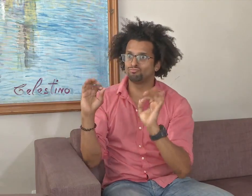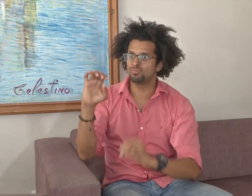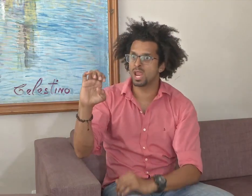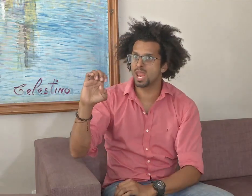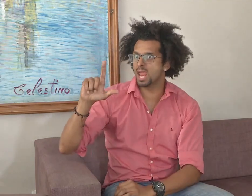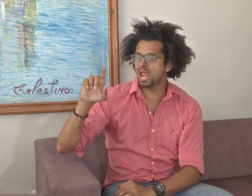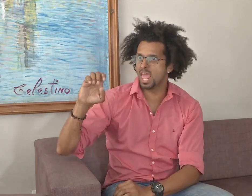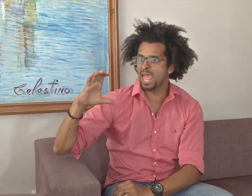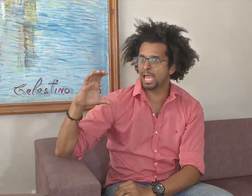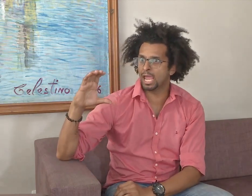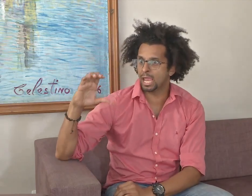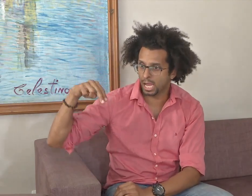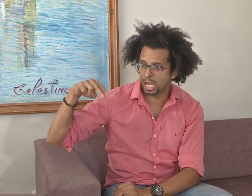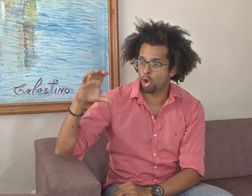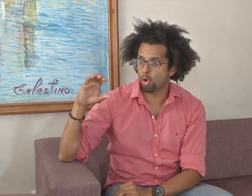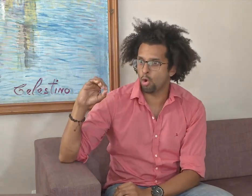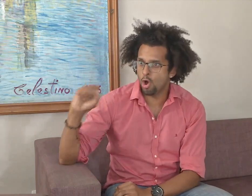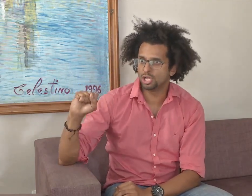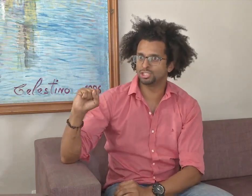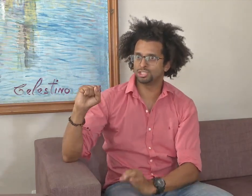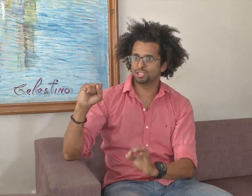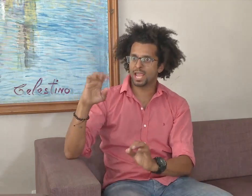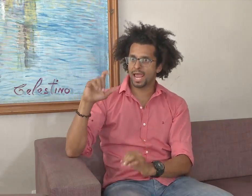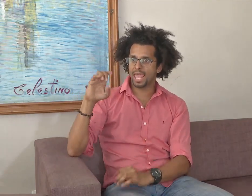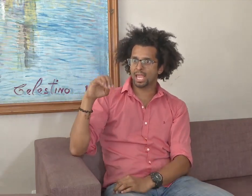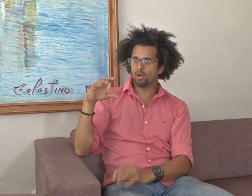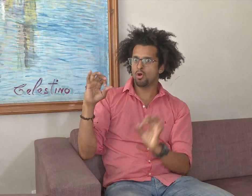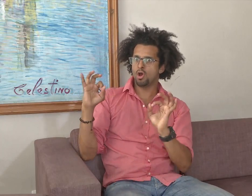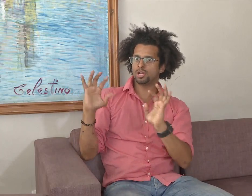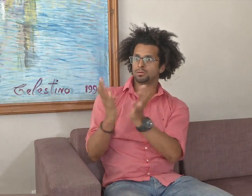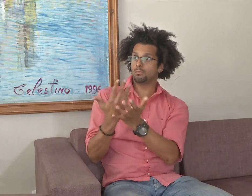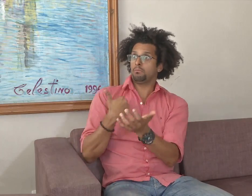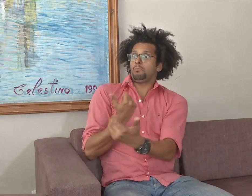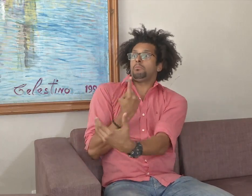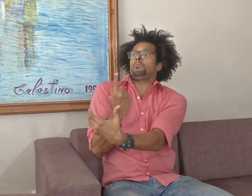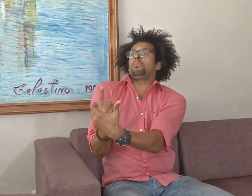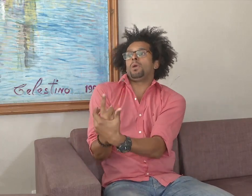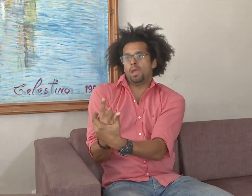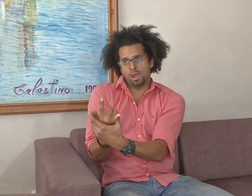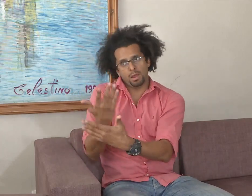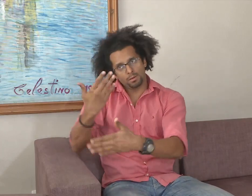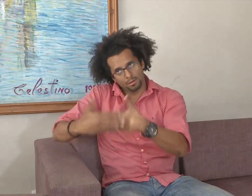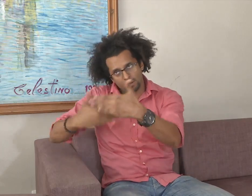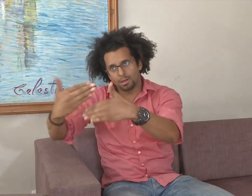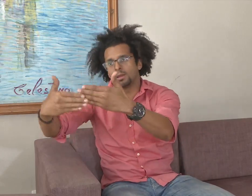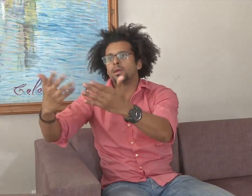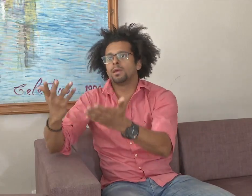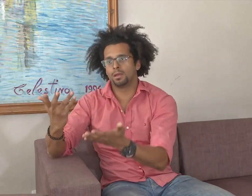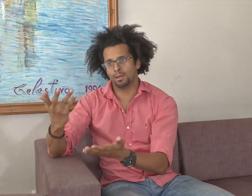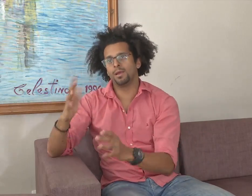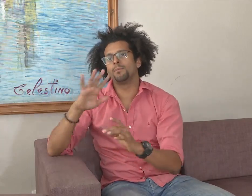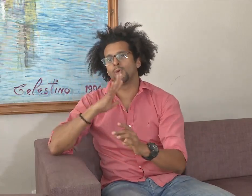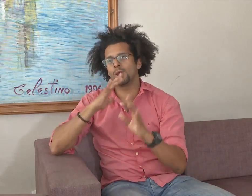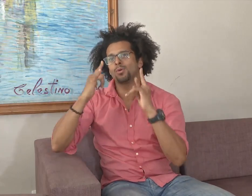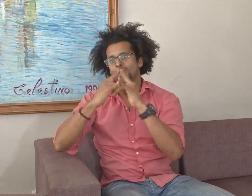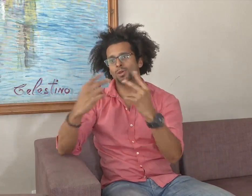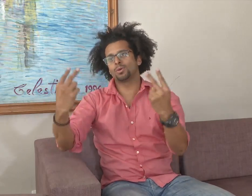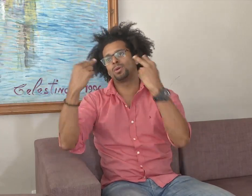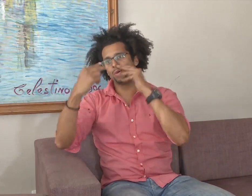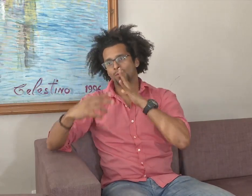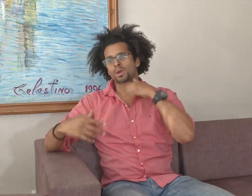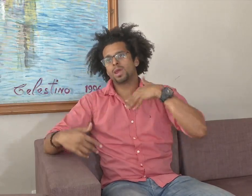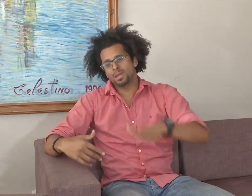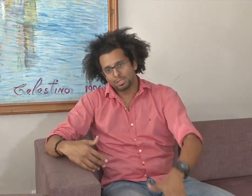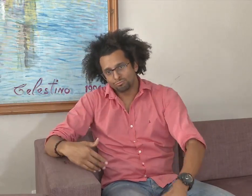famosos, o elenco era bem recheado, era bem especial, e eu fui escolhido para estar junto com eles, porque o INES